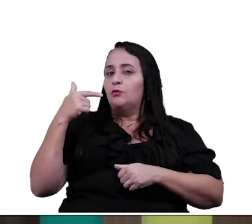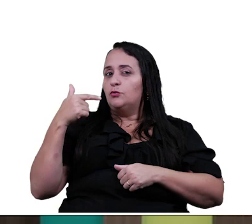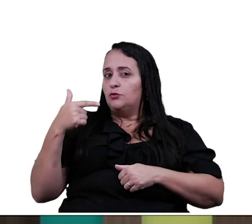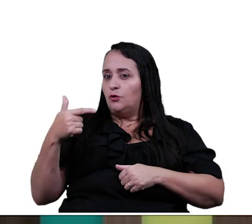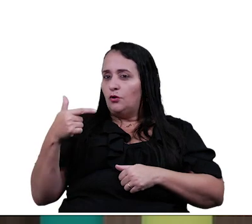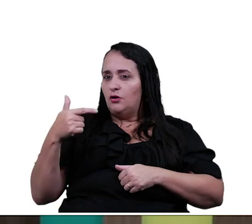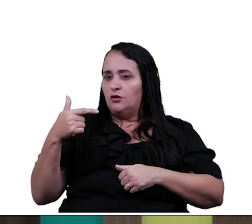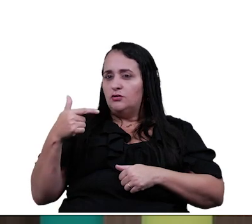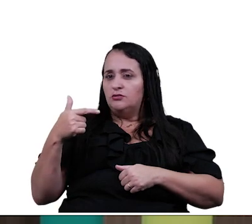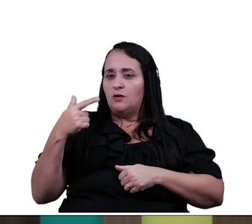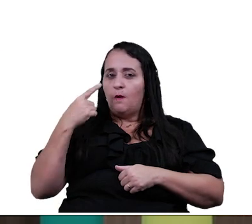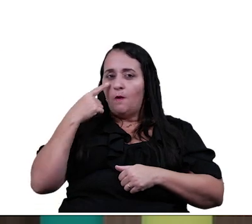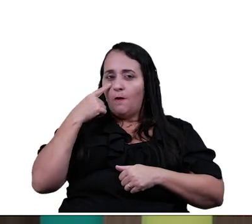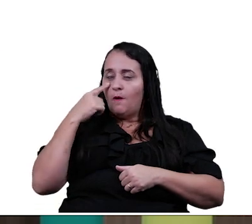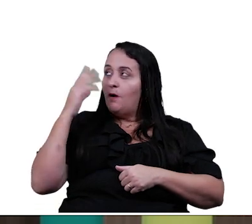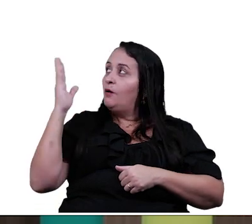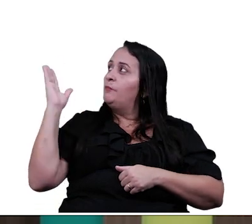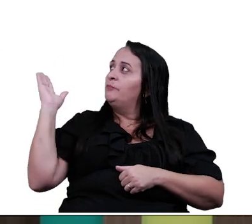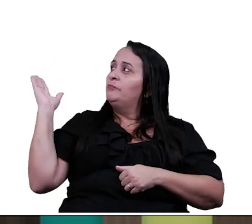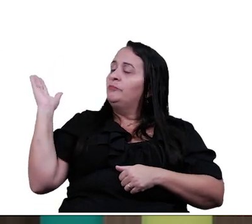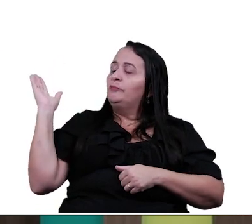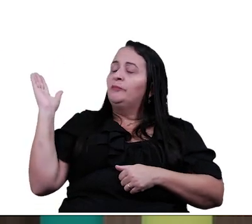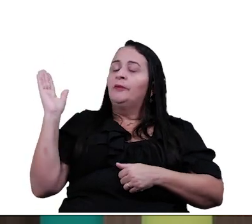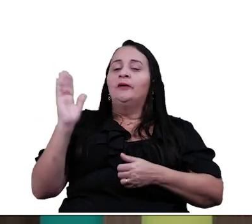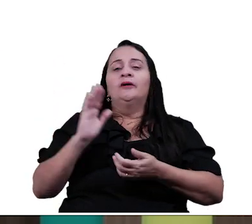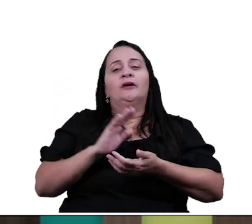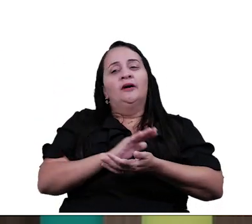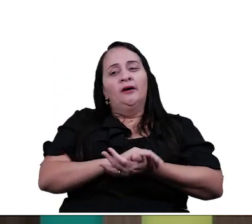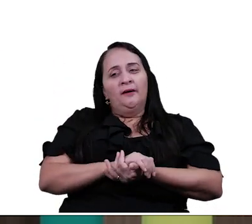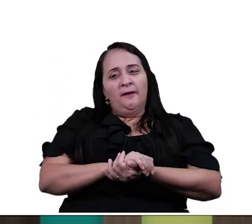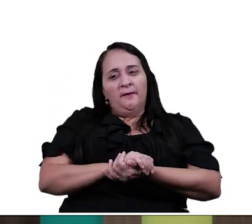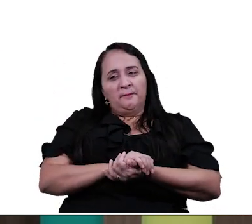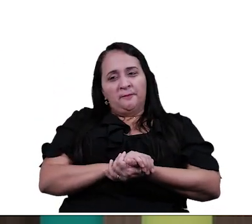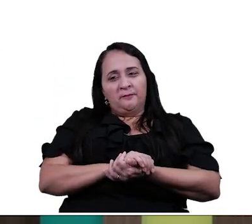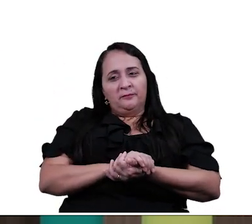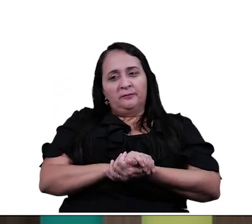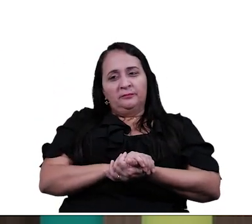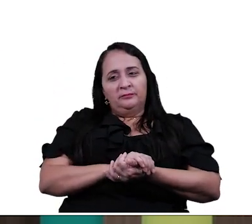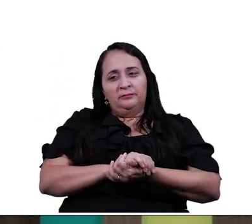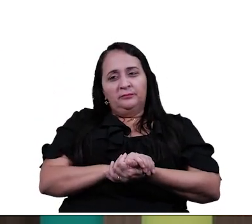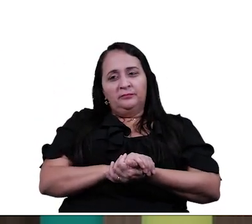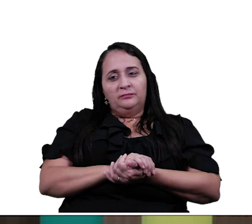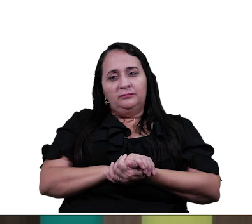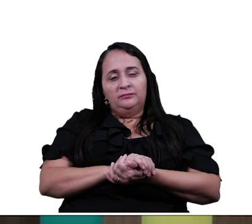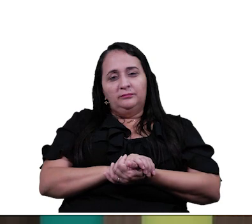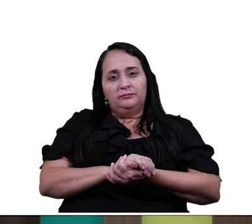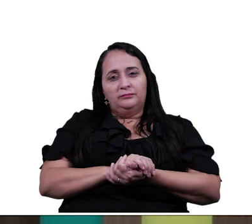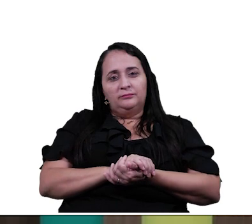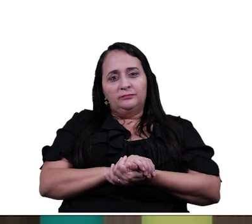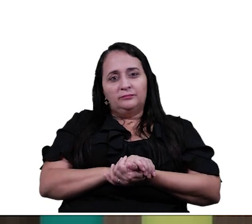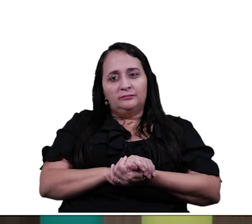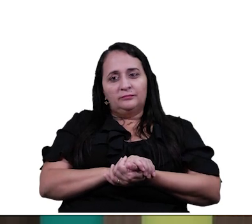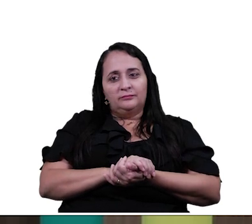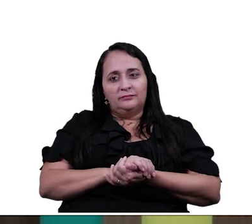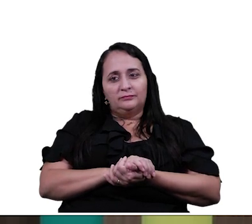2, aqui dá 1 vezes 2, 2 para nada. E aqui a gente bota o zero